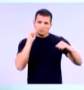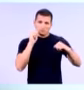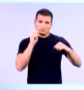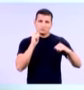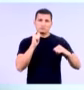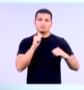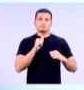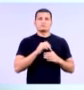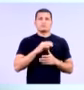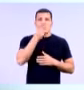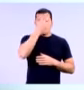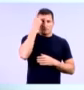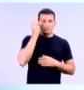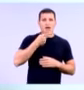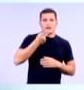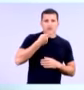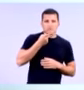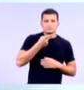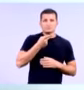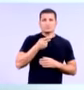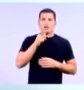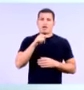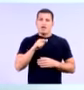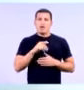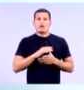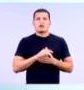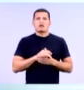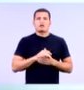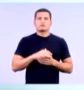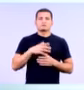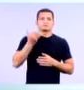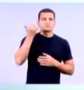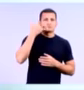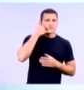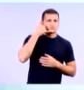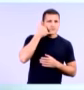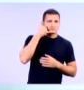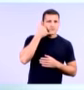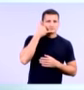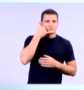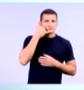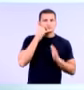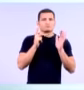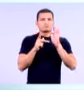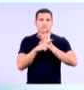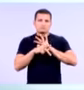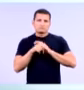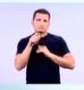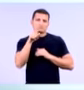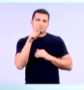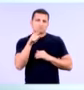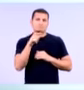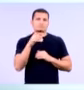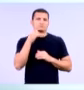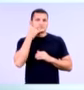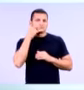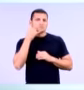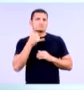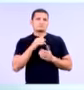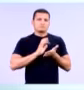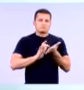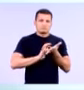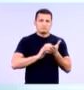locutor, do interlocutor. E isso é típico de telefonemas. Quando você vai numa mensagem, você